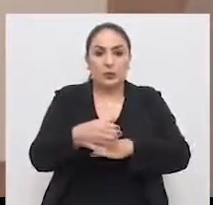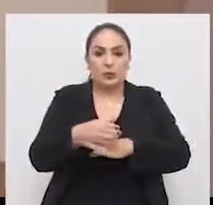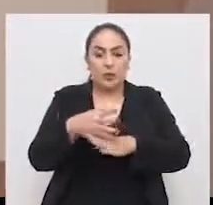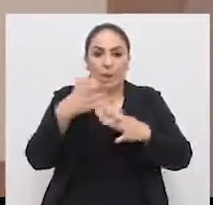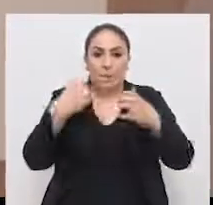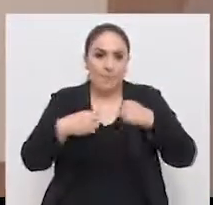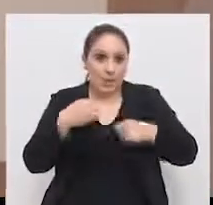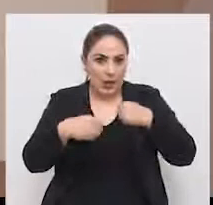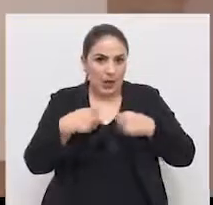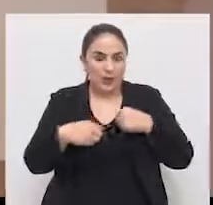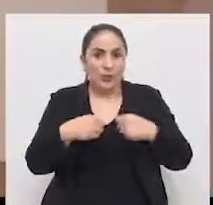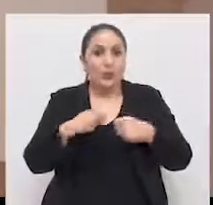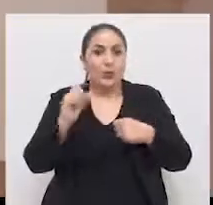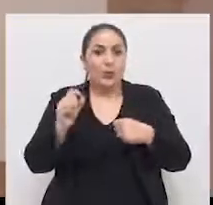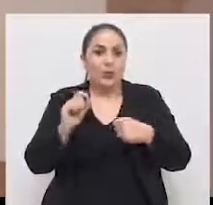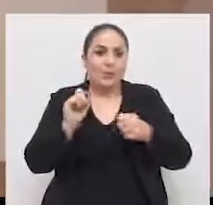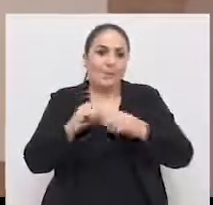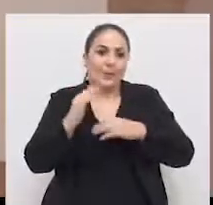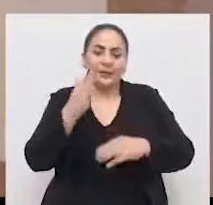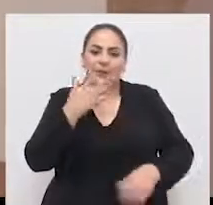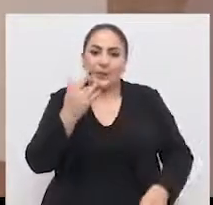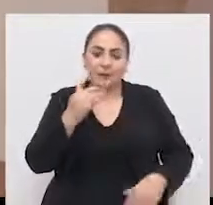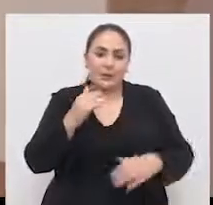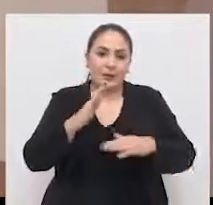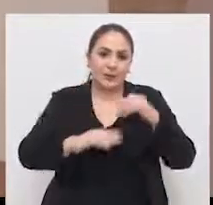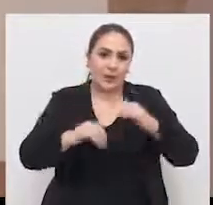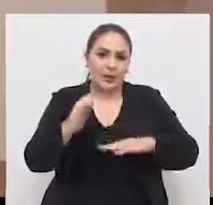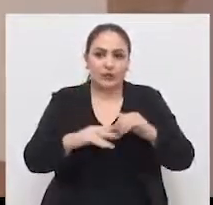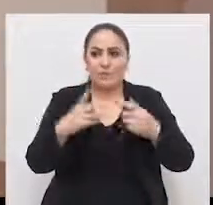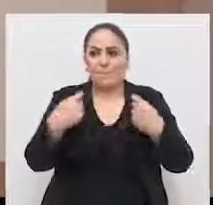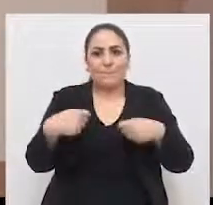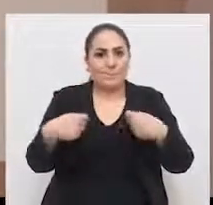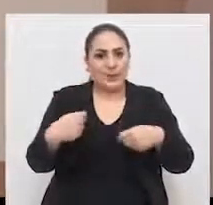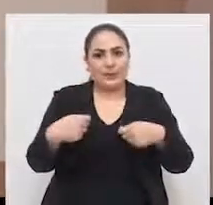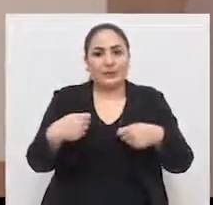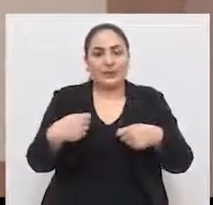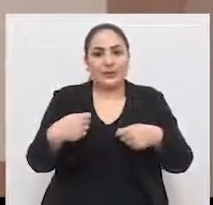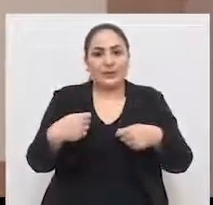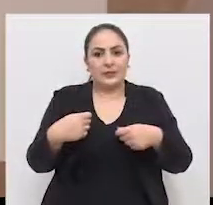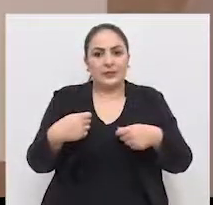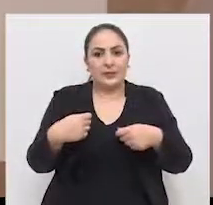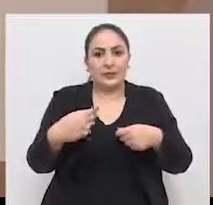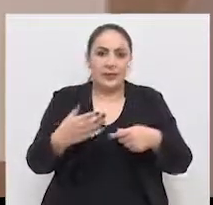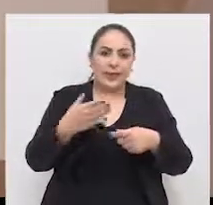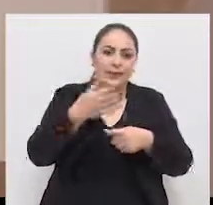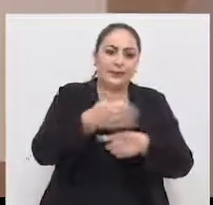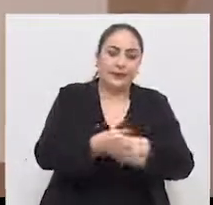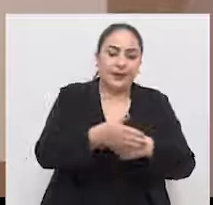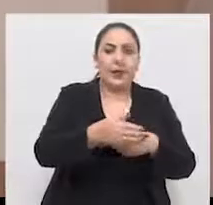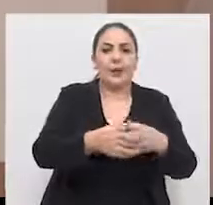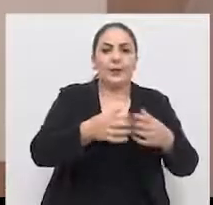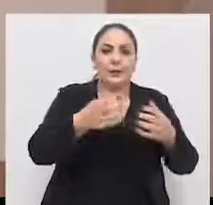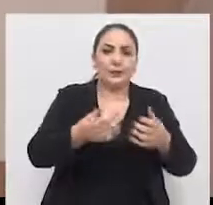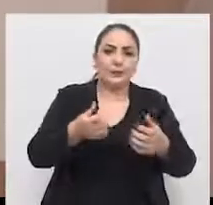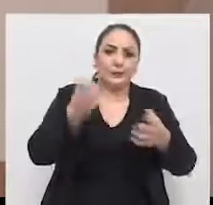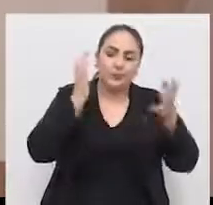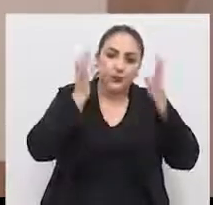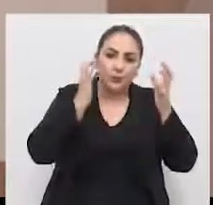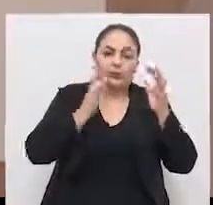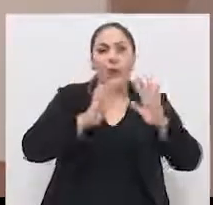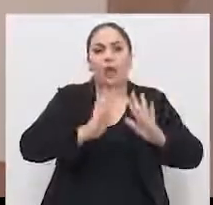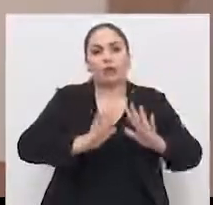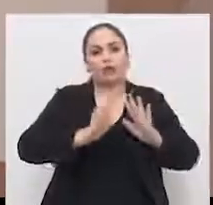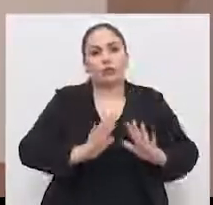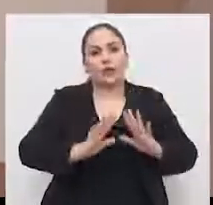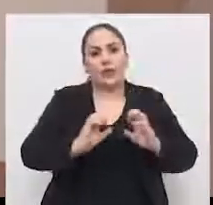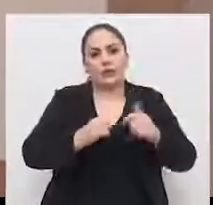banho, o que torna muito prático, porque você não vai precisar entrar, aplicar um